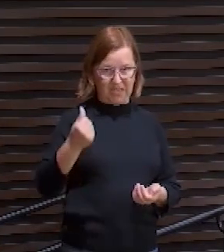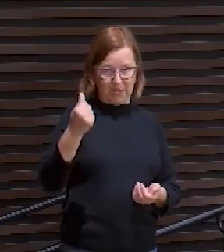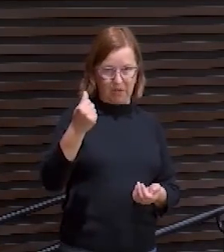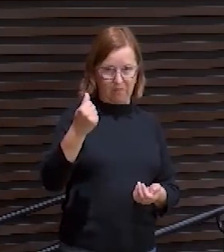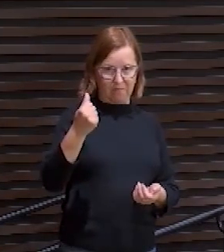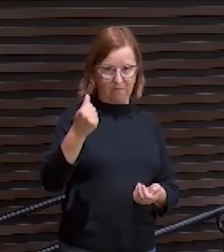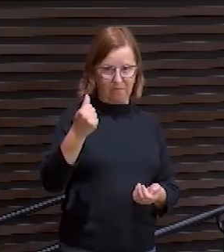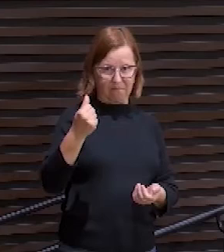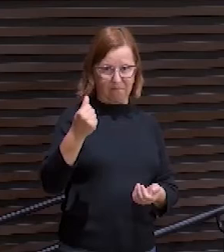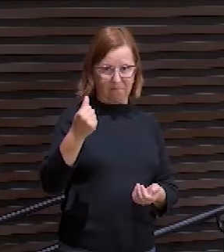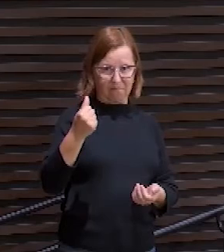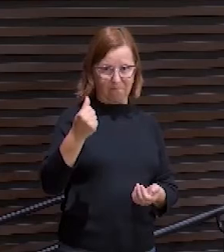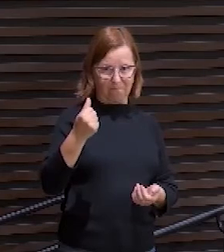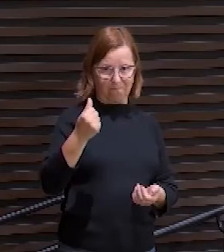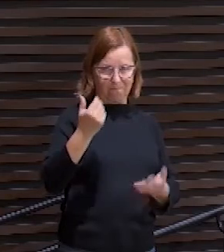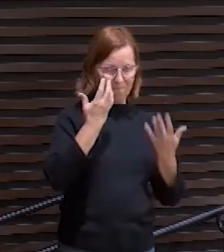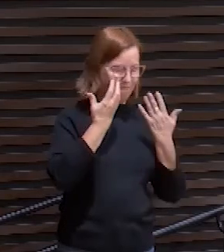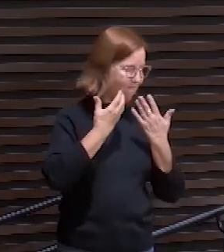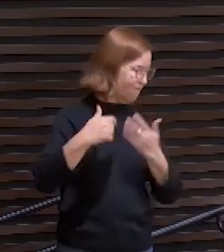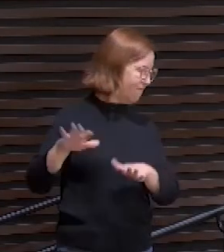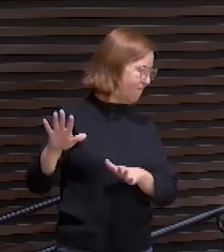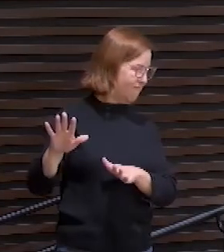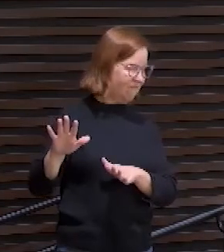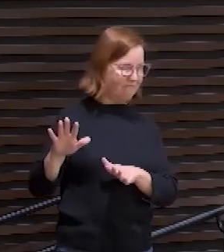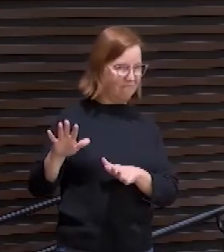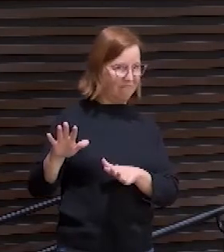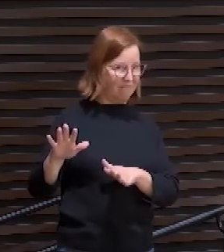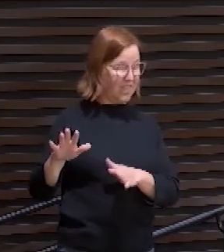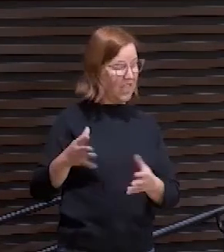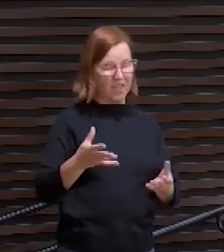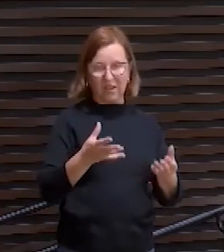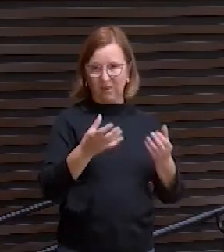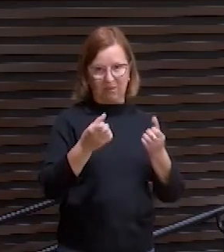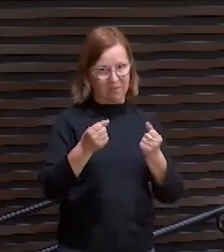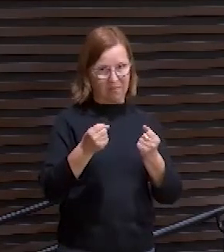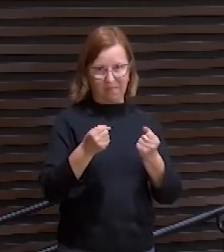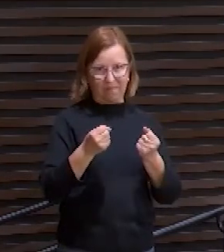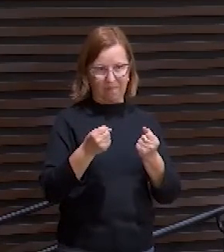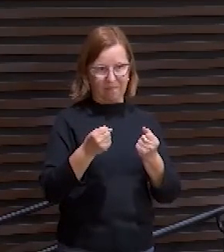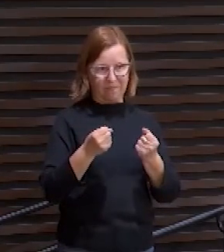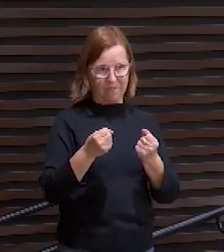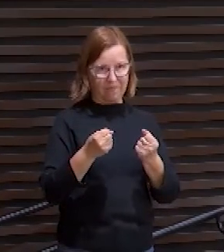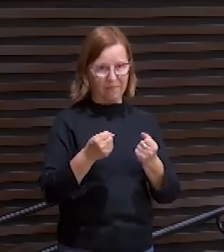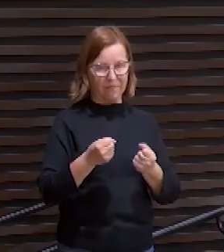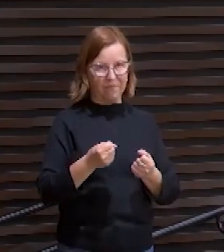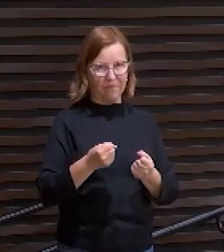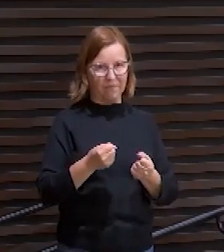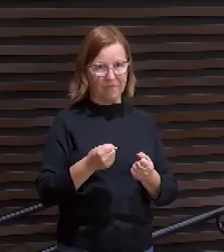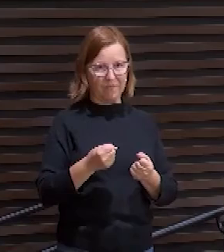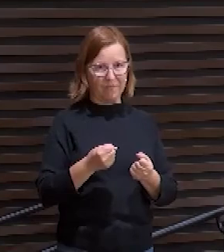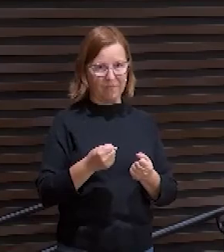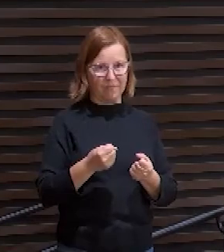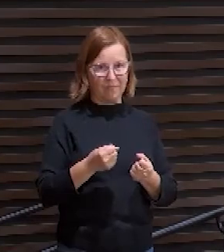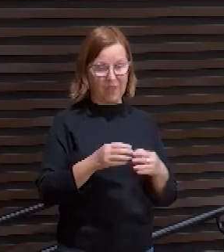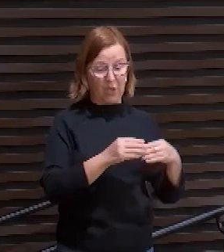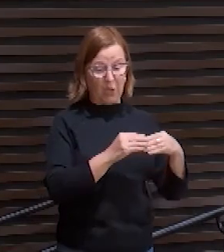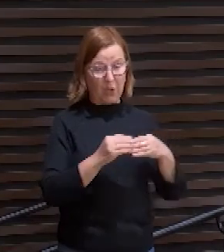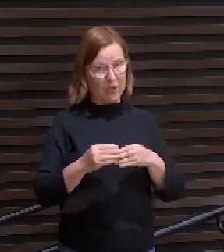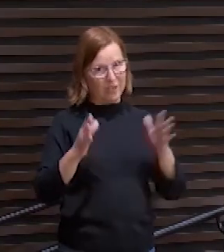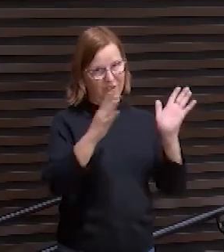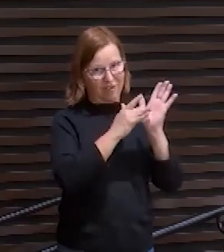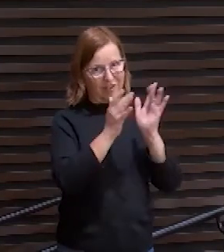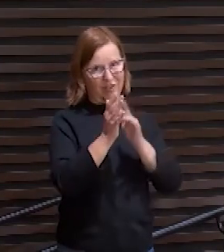foi recuar. Ele não aceitou a orientação de Jesus. Ele